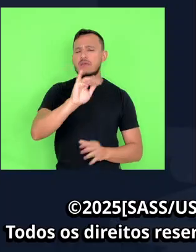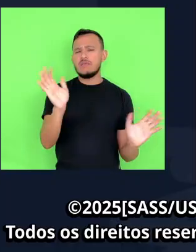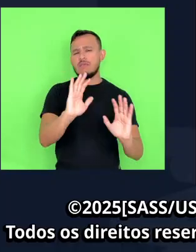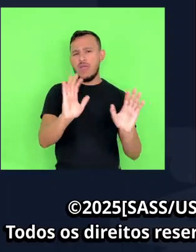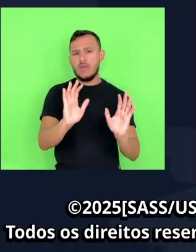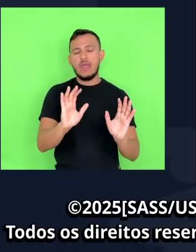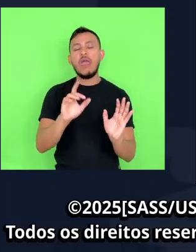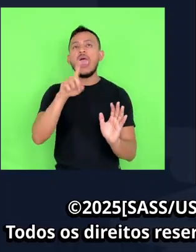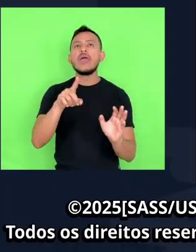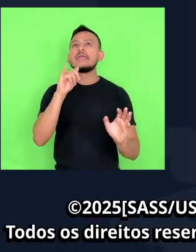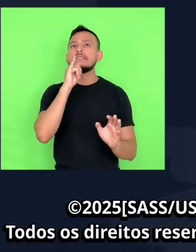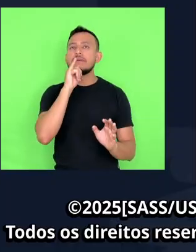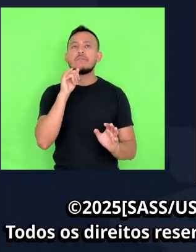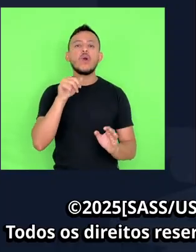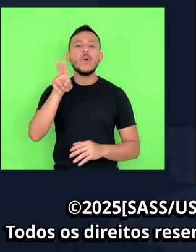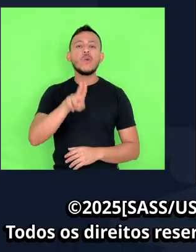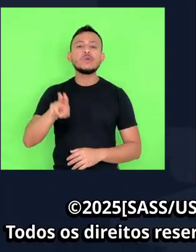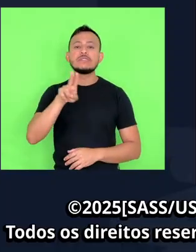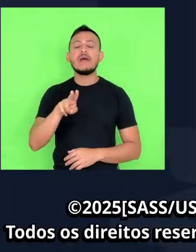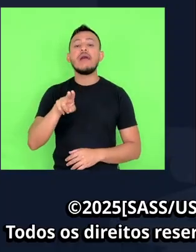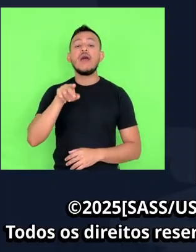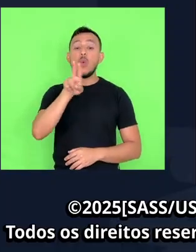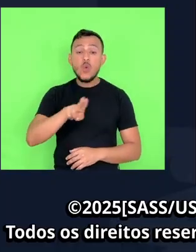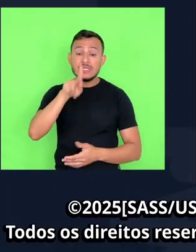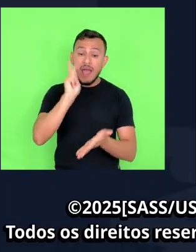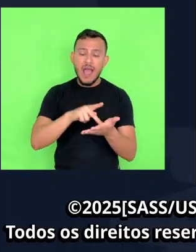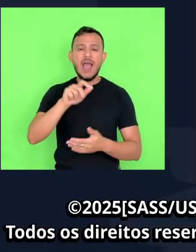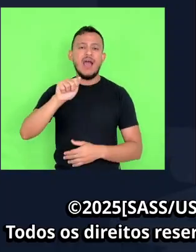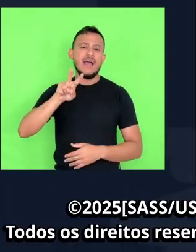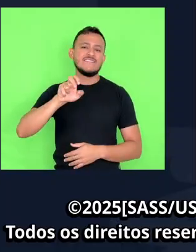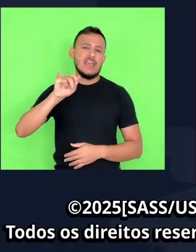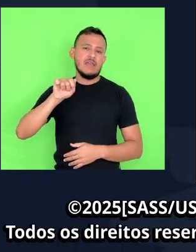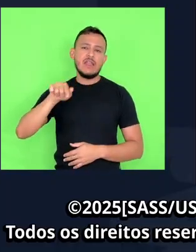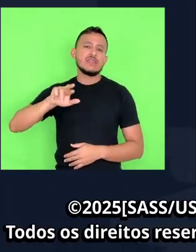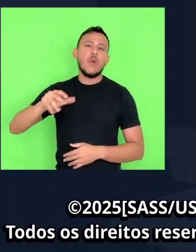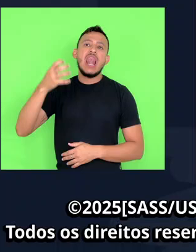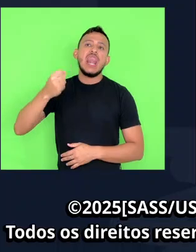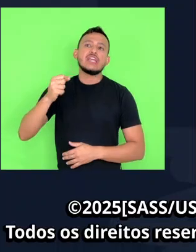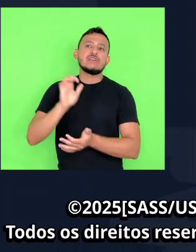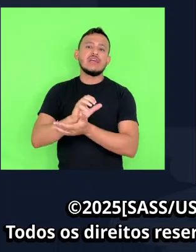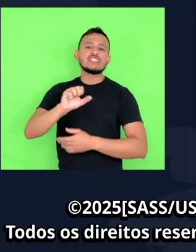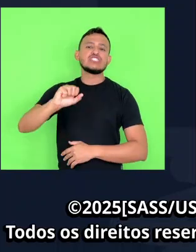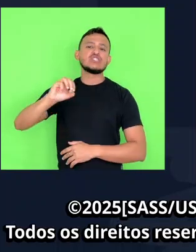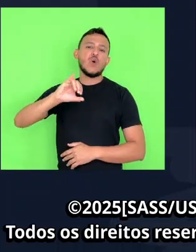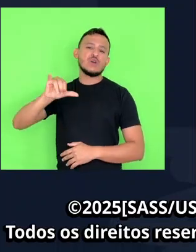né? Eu estou falando de consumir a aveia, né? Não estou falando de leite de soja